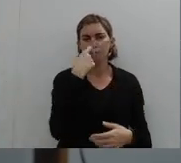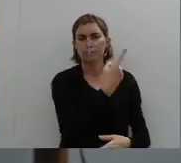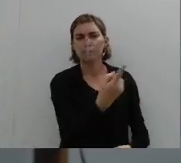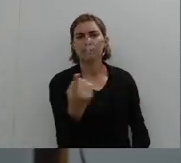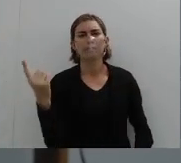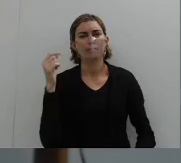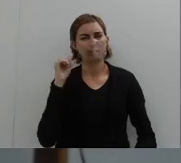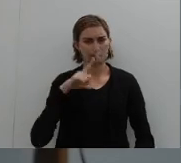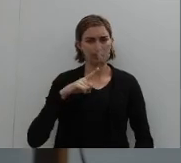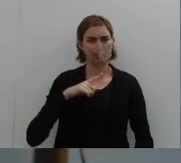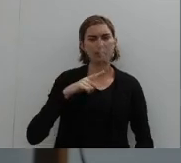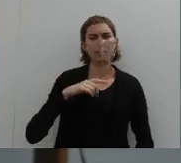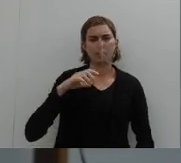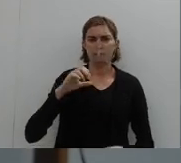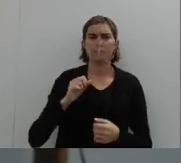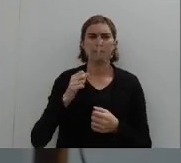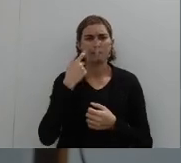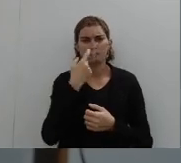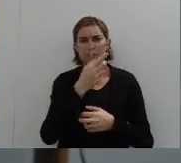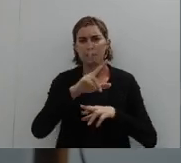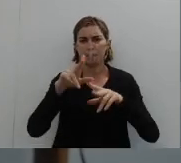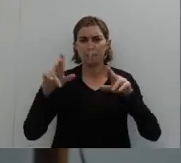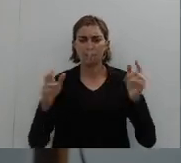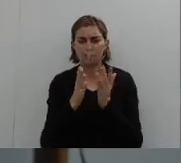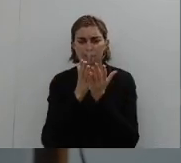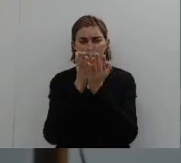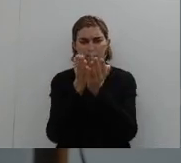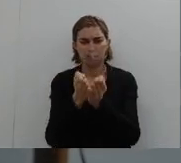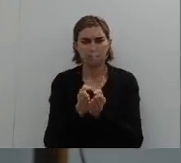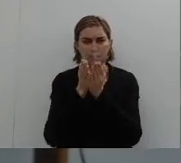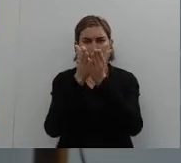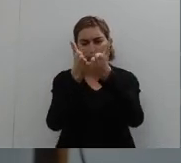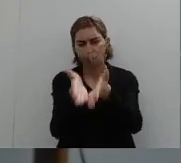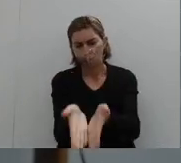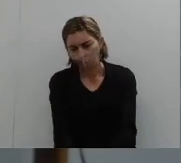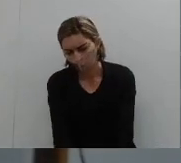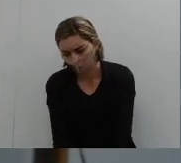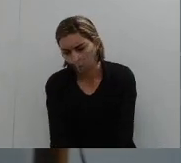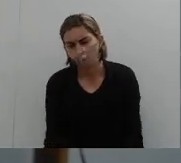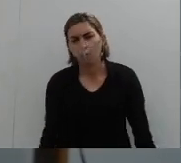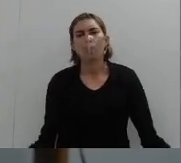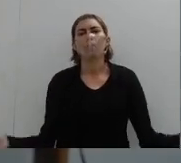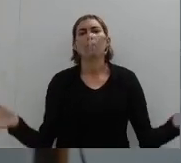falar que existe várias navegações que naufragam,